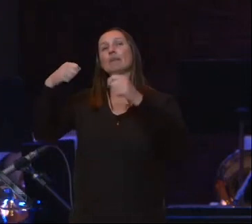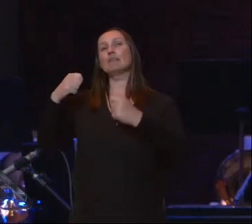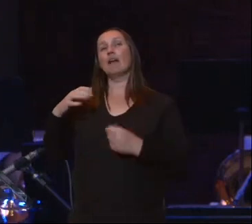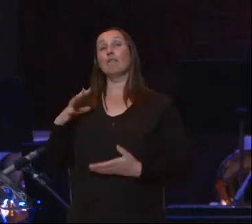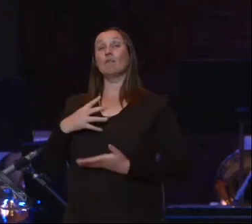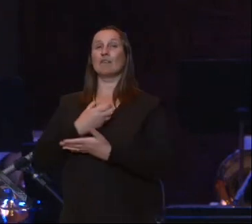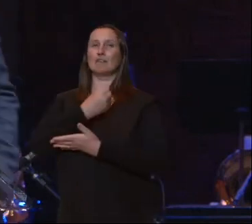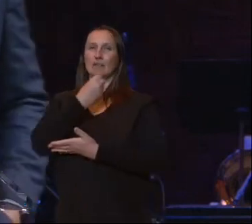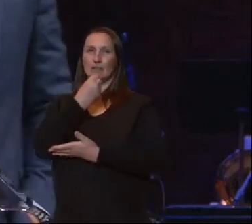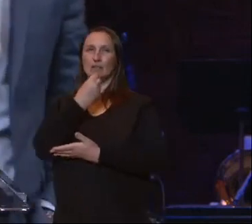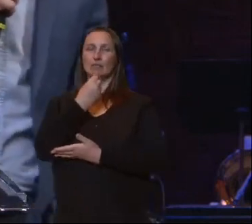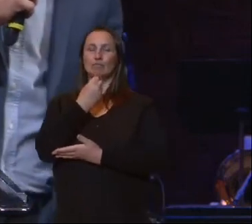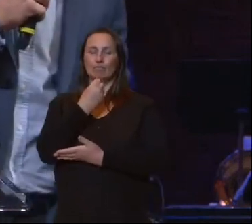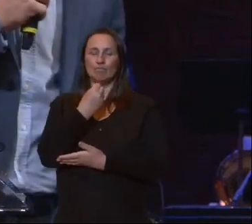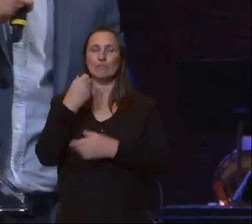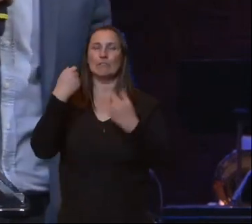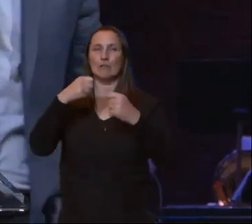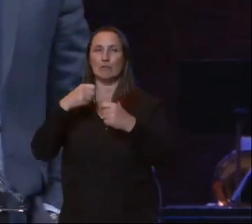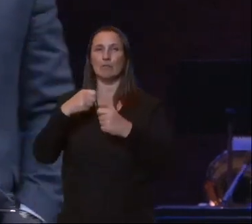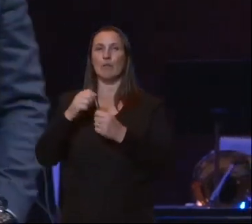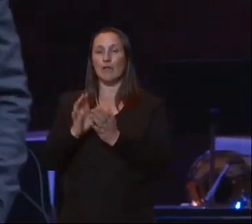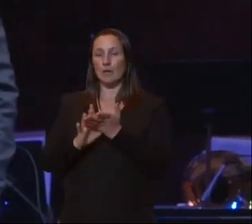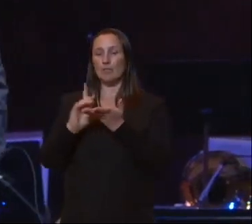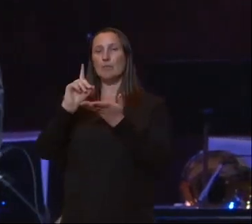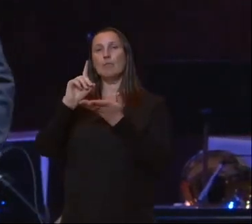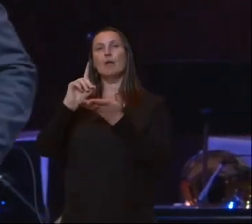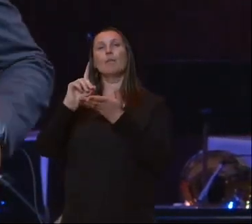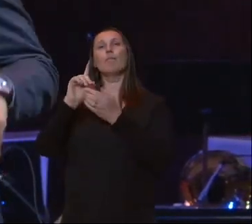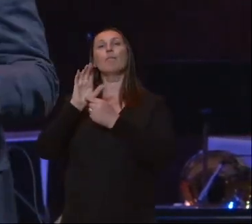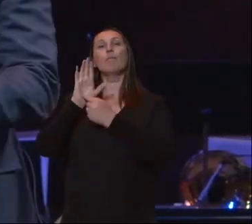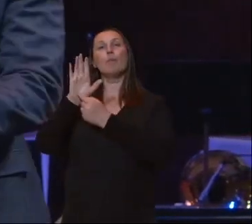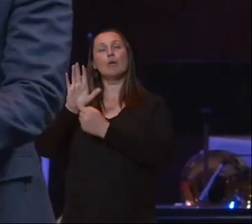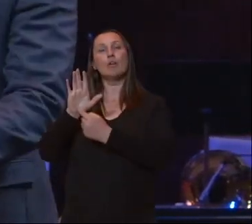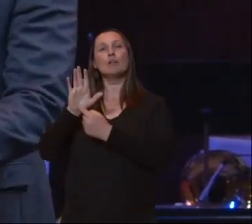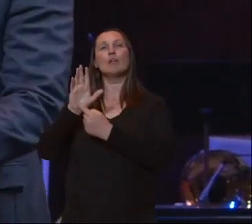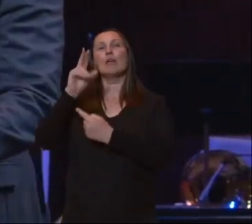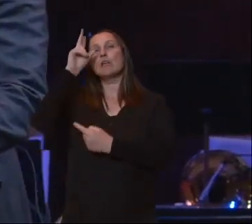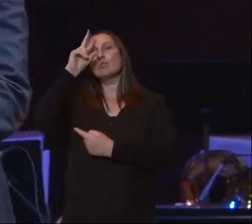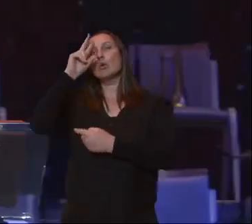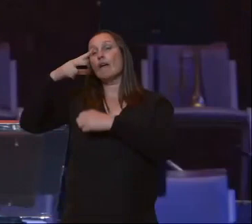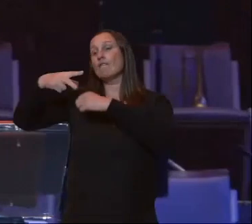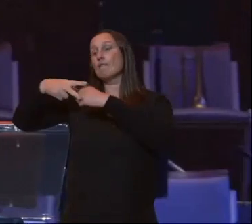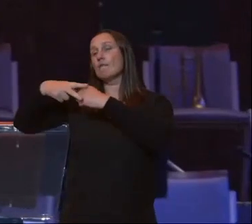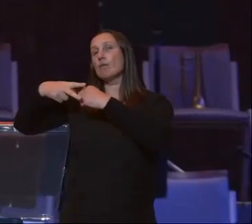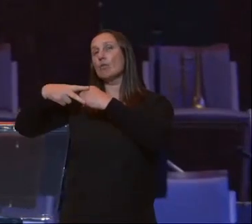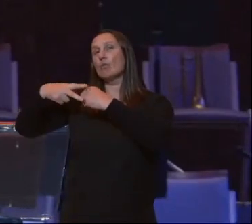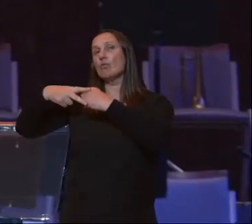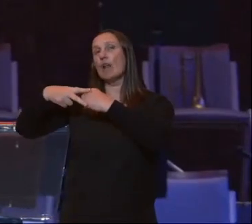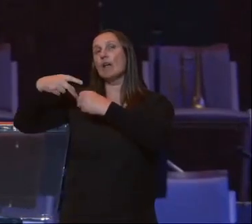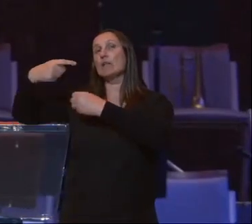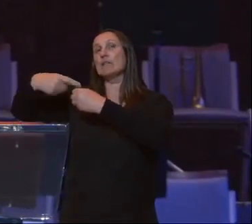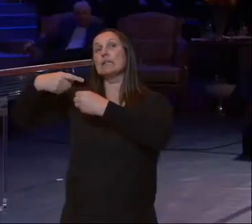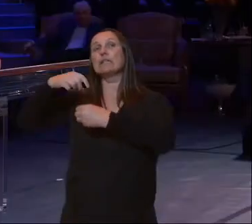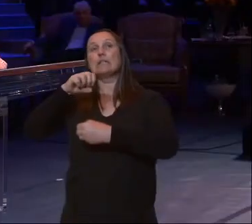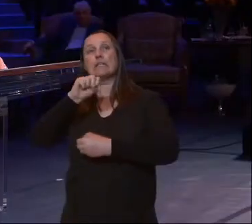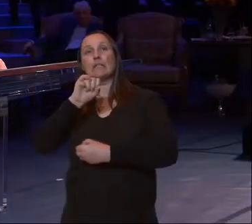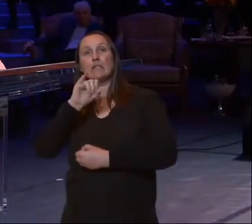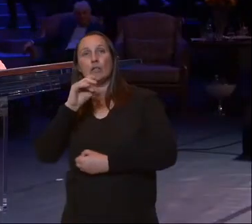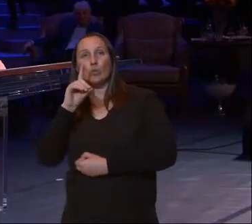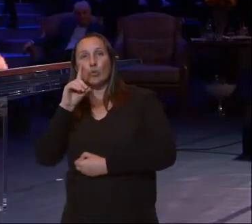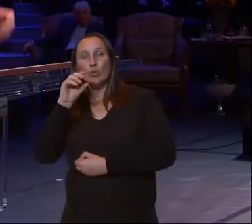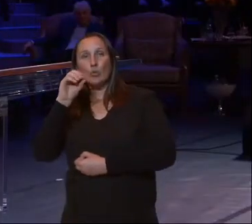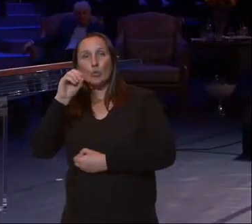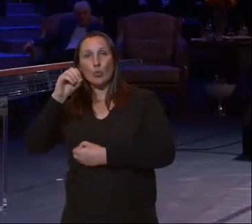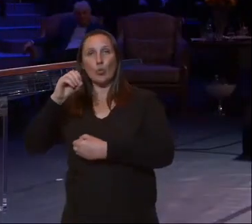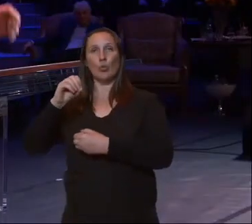nos mostra a história dessa viúva. Ela morava em Sarepta, em Sidom. Essa era uma terra